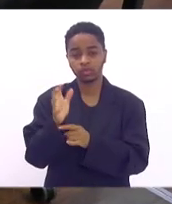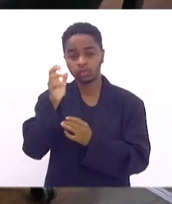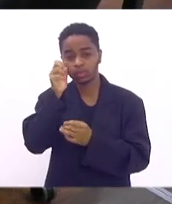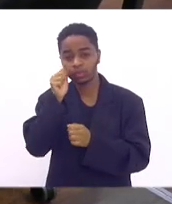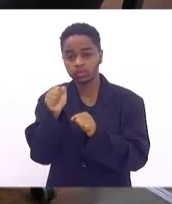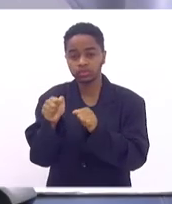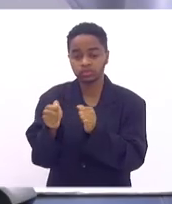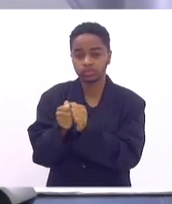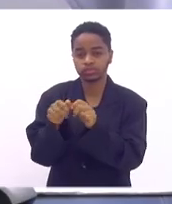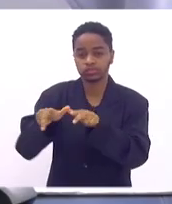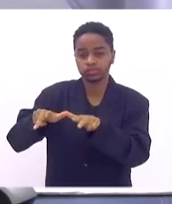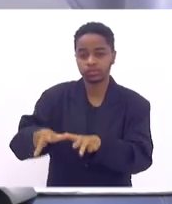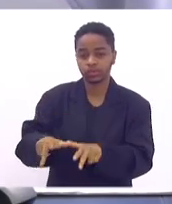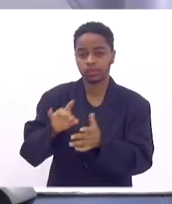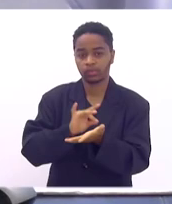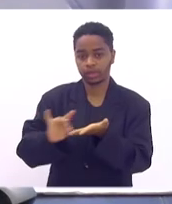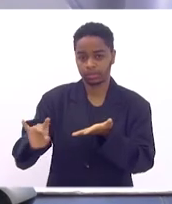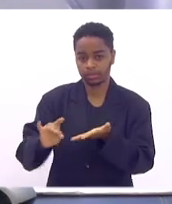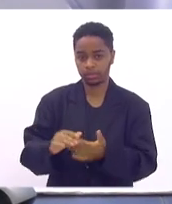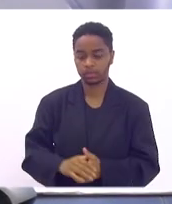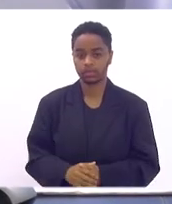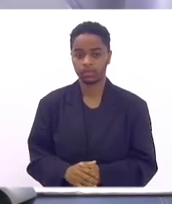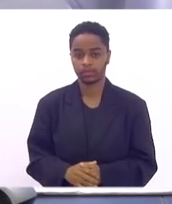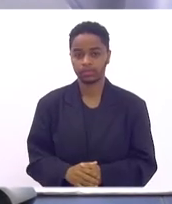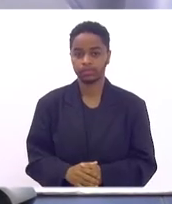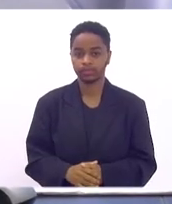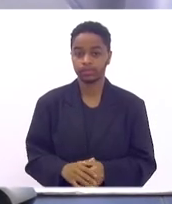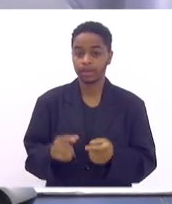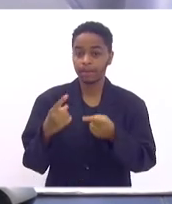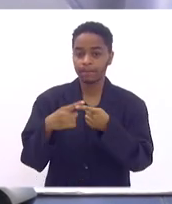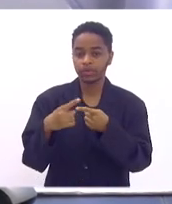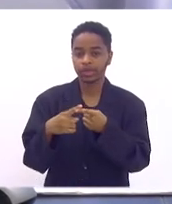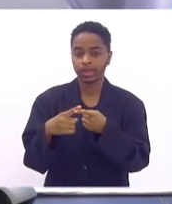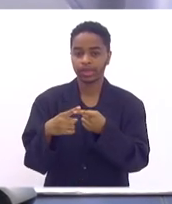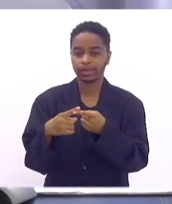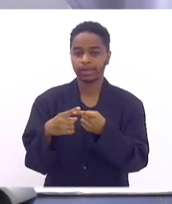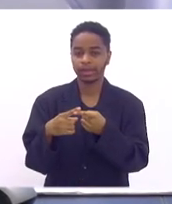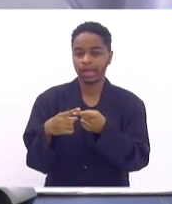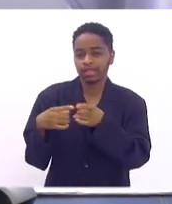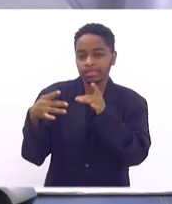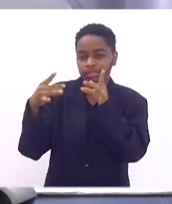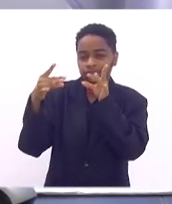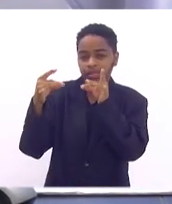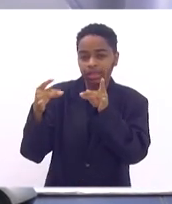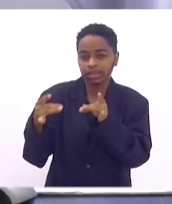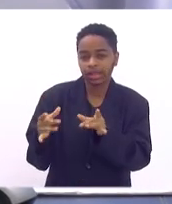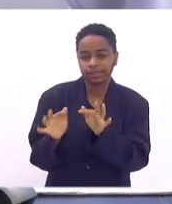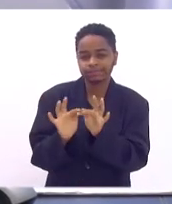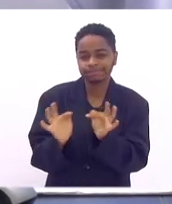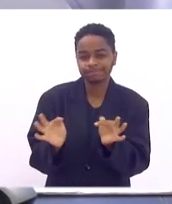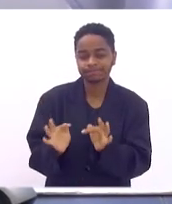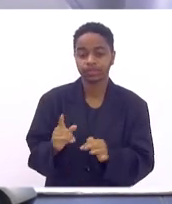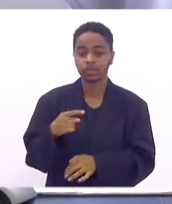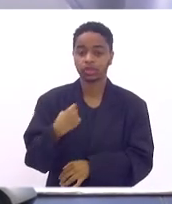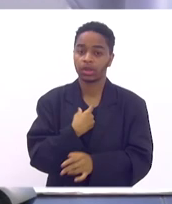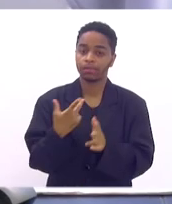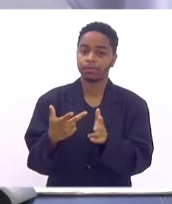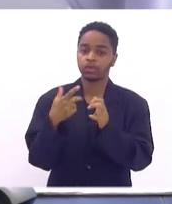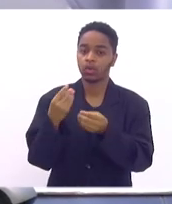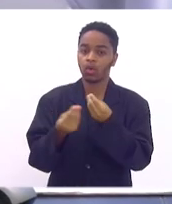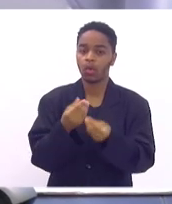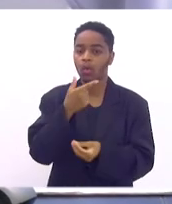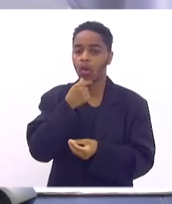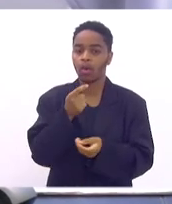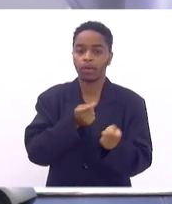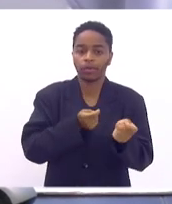Inimigo, porque é no campo da sutileza que a gente vê o poder do homem sobre a